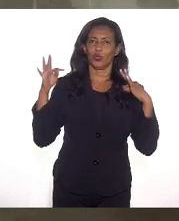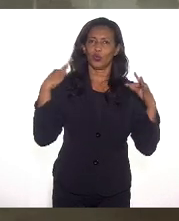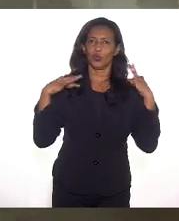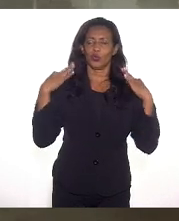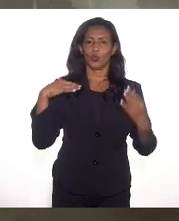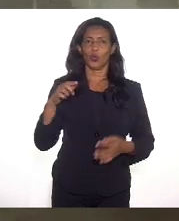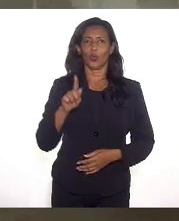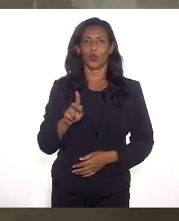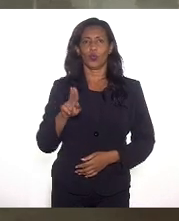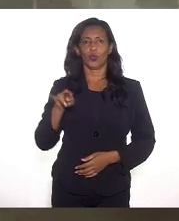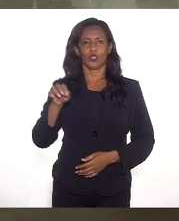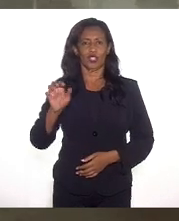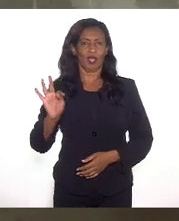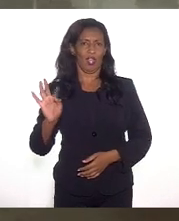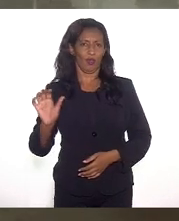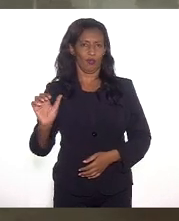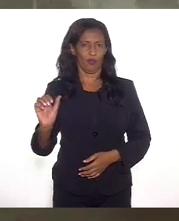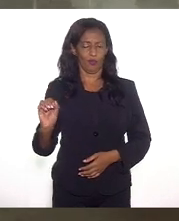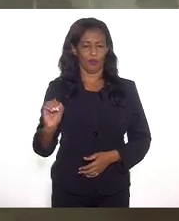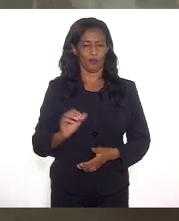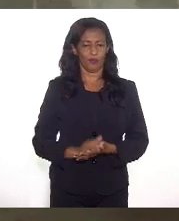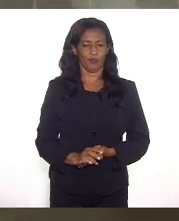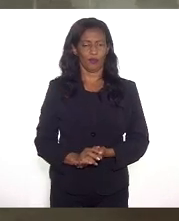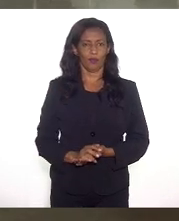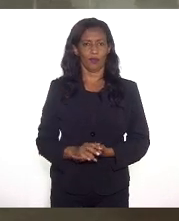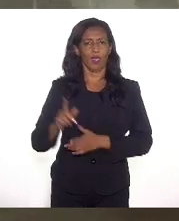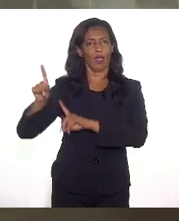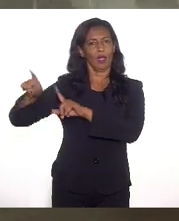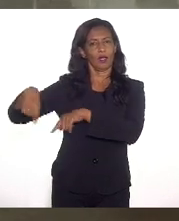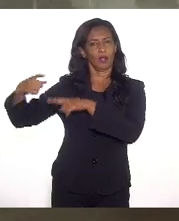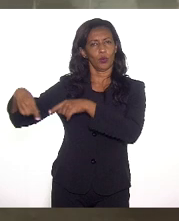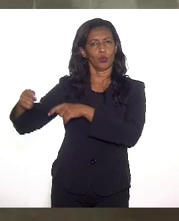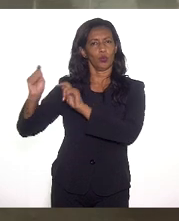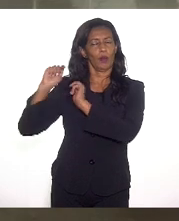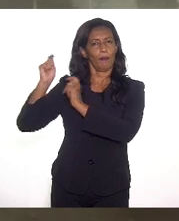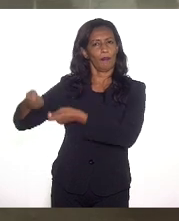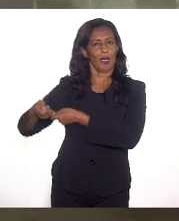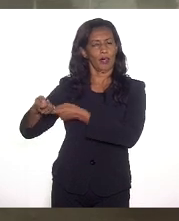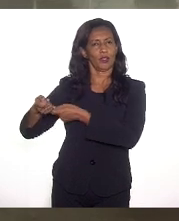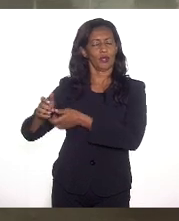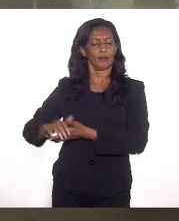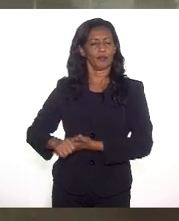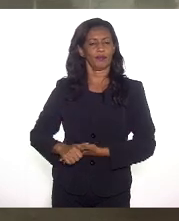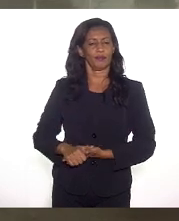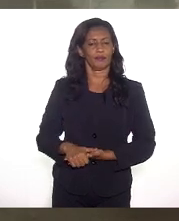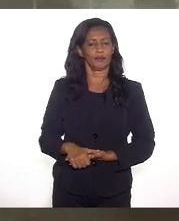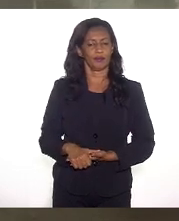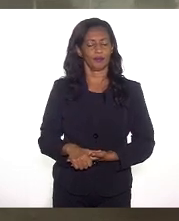Gustavo Tutuca, Agricultura, Pecuária, Pesca e Abastecimento.